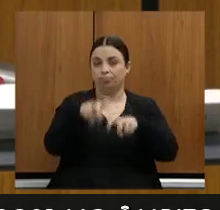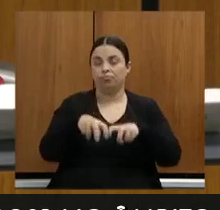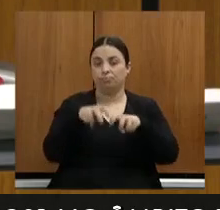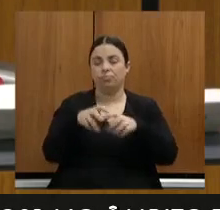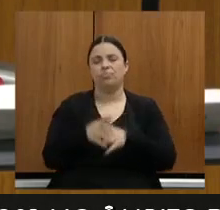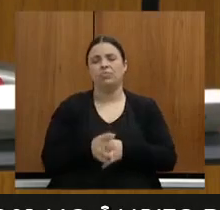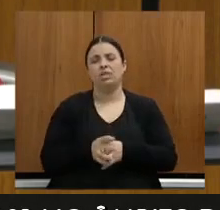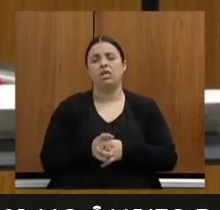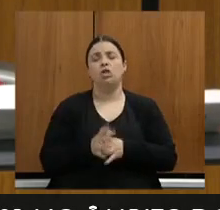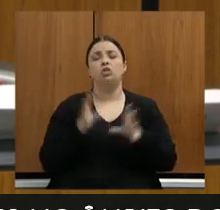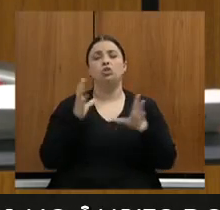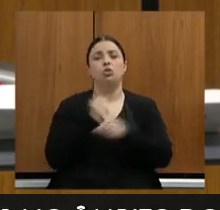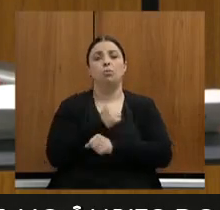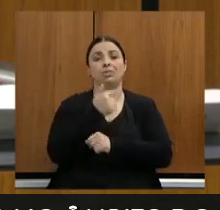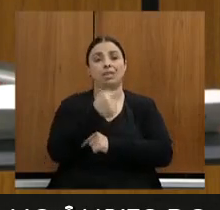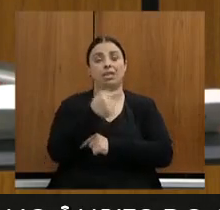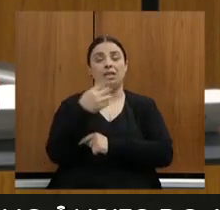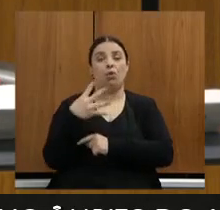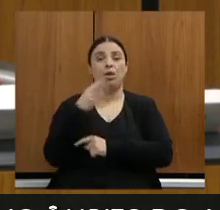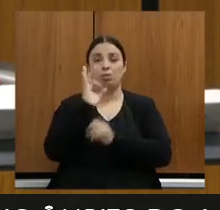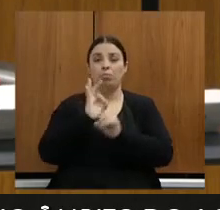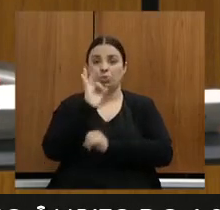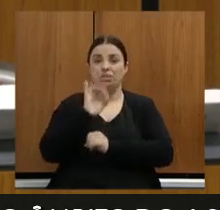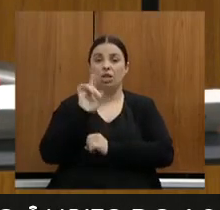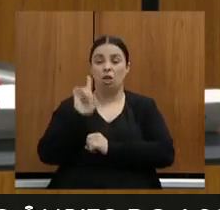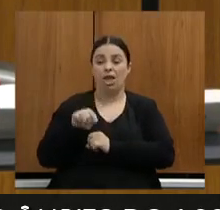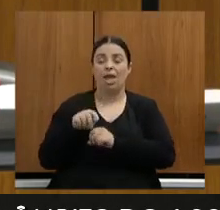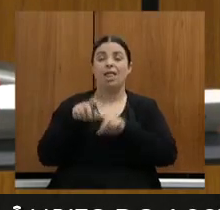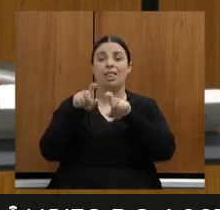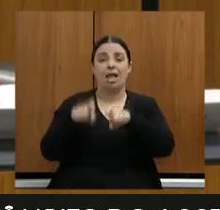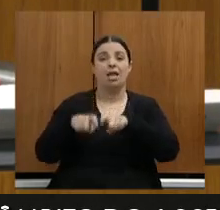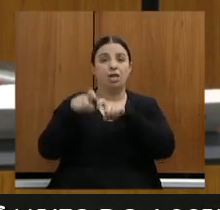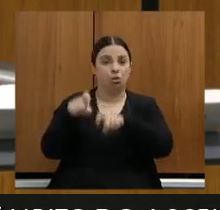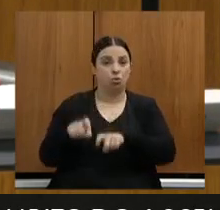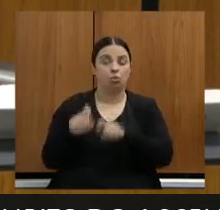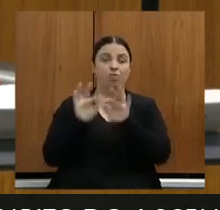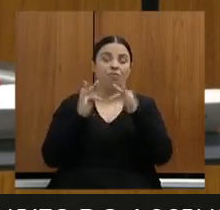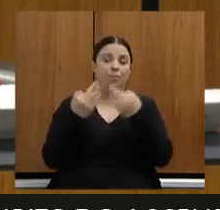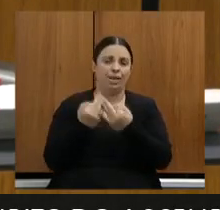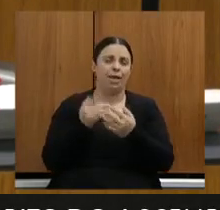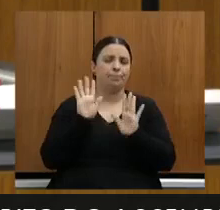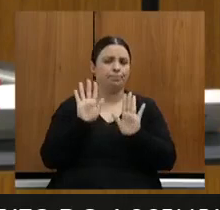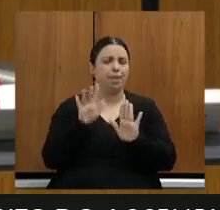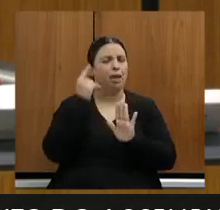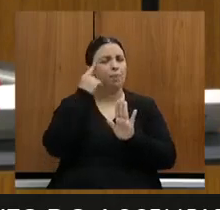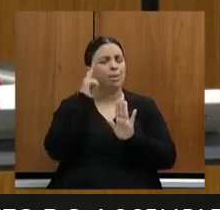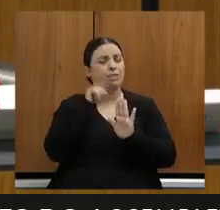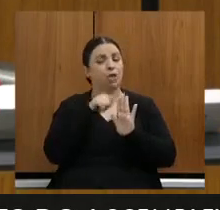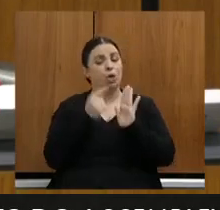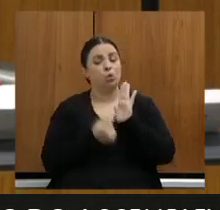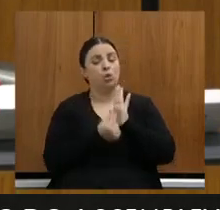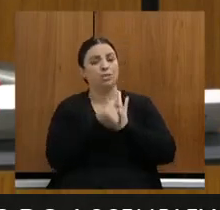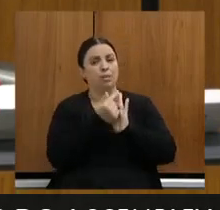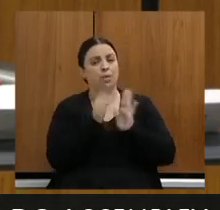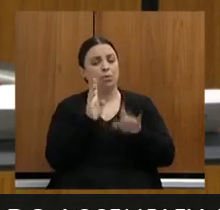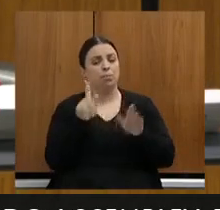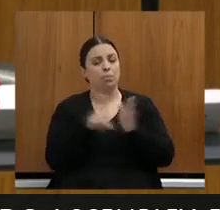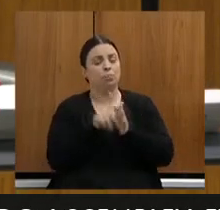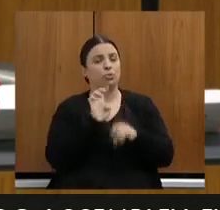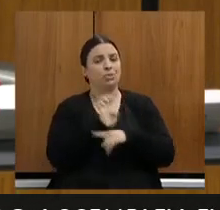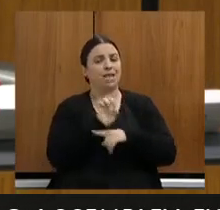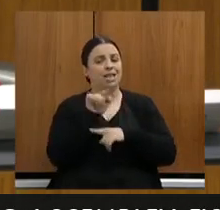em Minas São da Agricultura Familiar no orçamento do Estado esse programa representa em